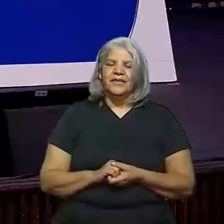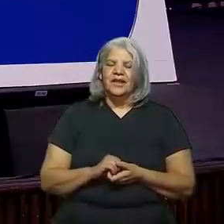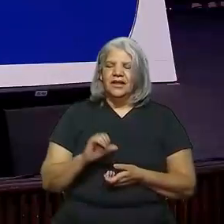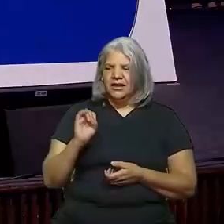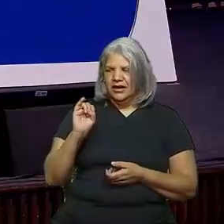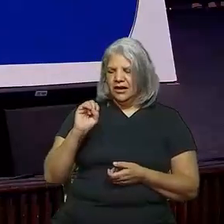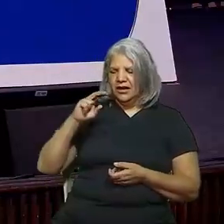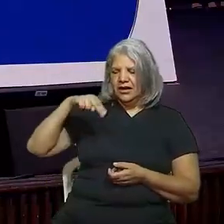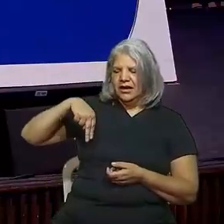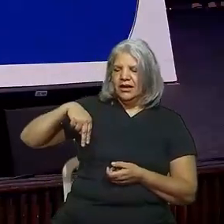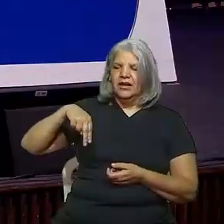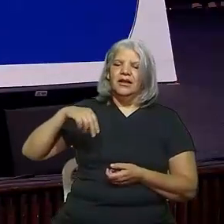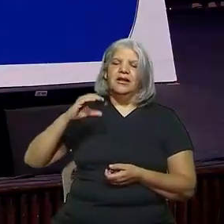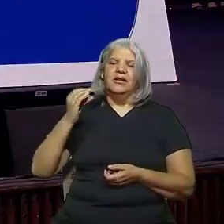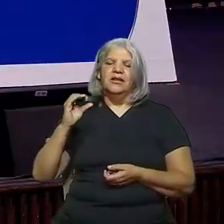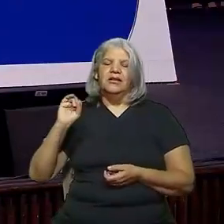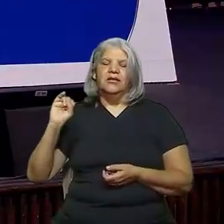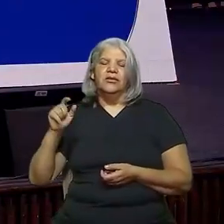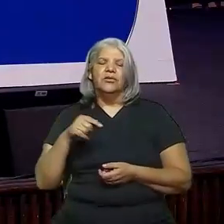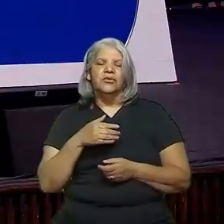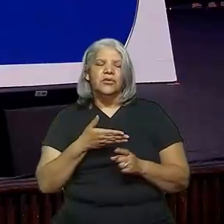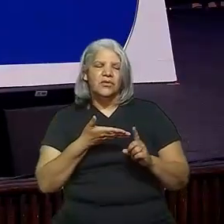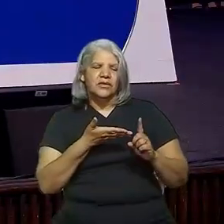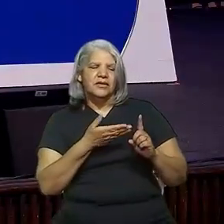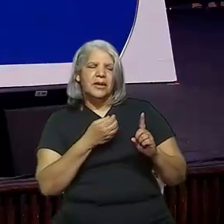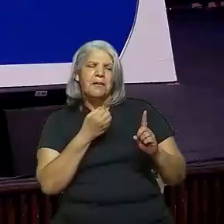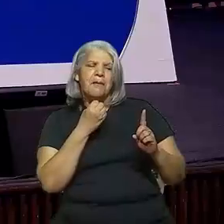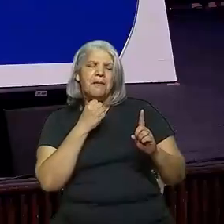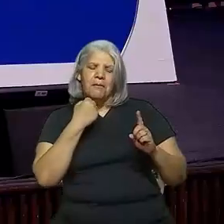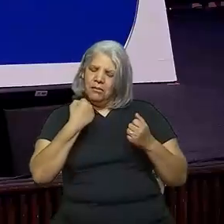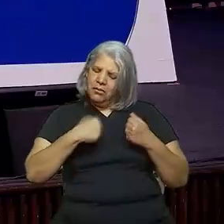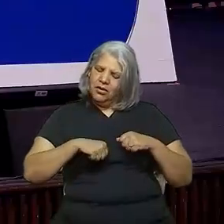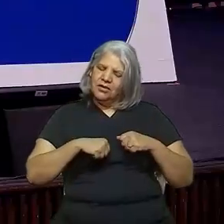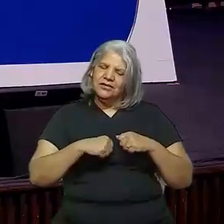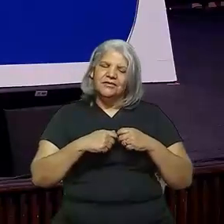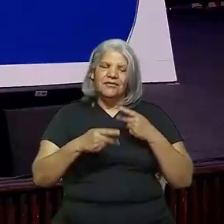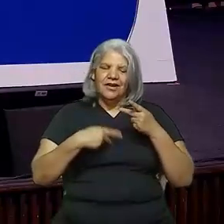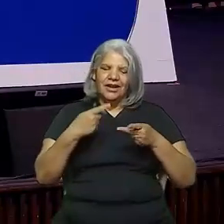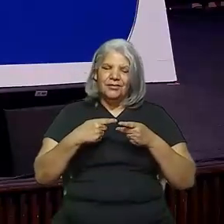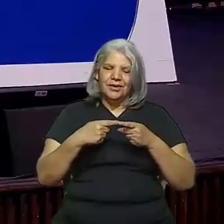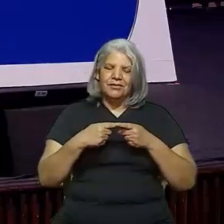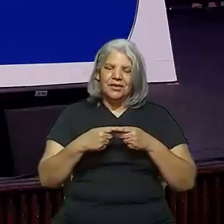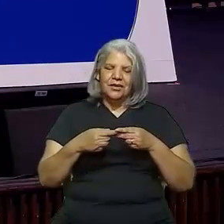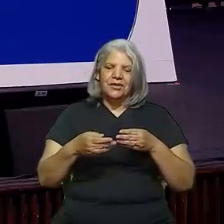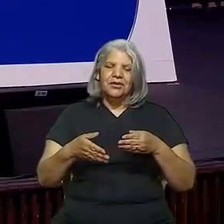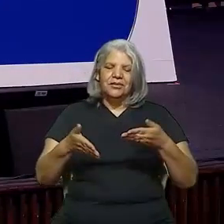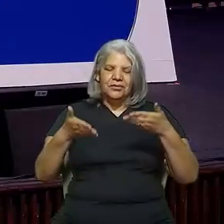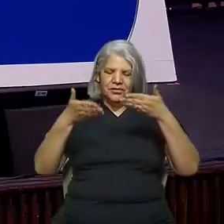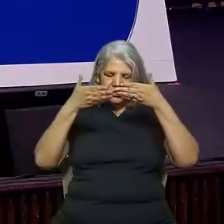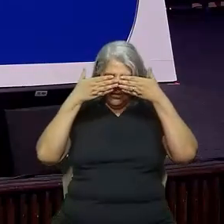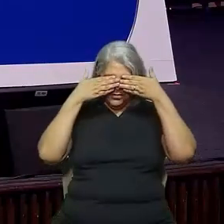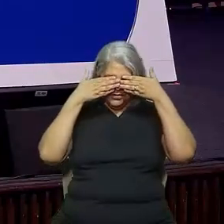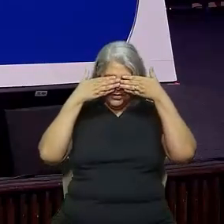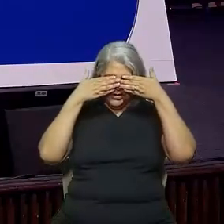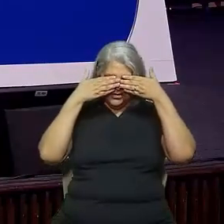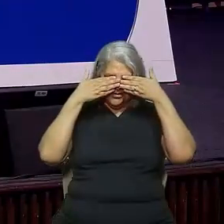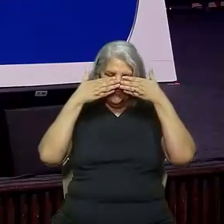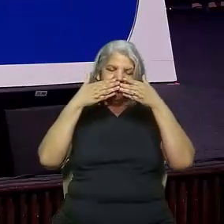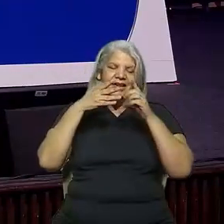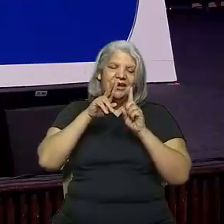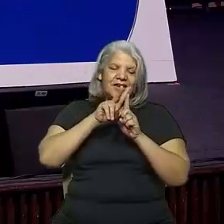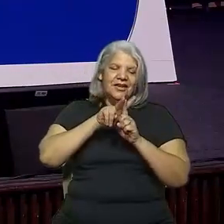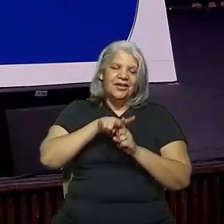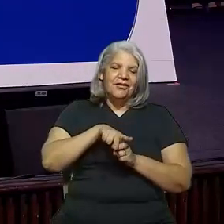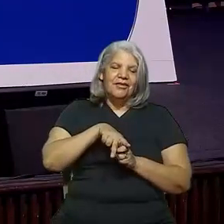Inácio, você pode falar para a gente sobre Os Olhos Cegos dos Cavalos Loucos, que ganhou o Jabuti 2015 na